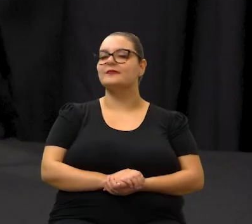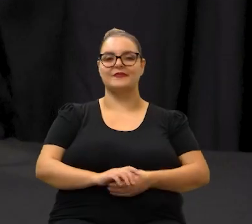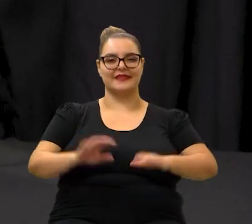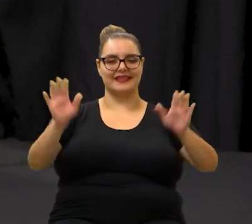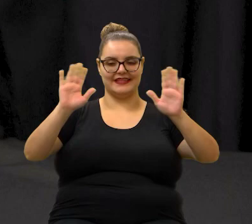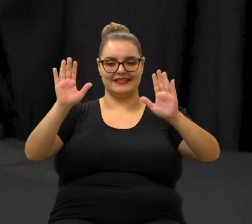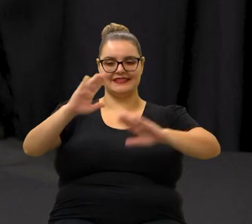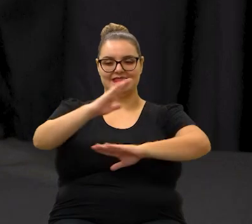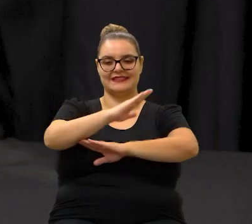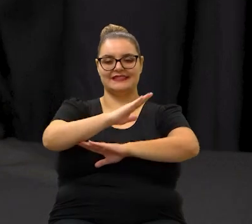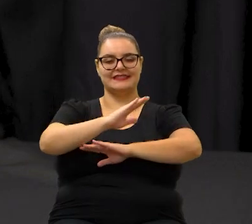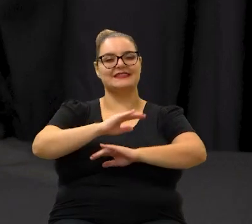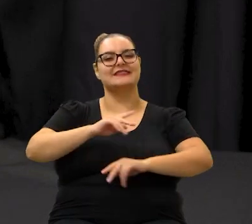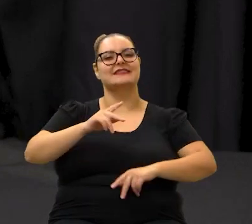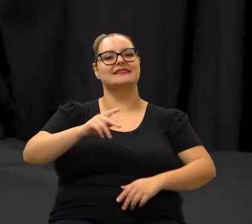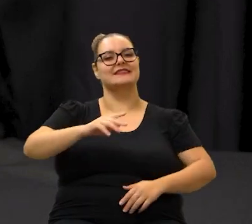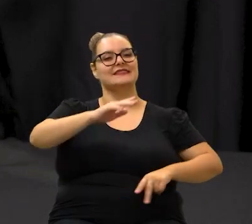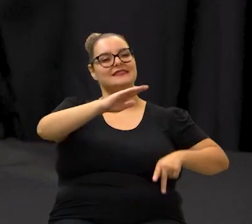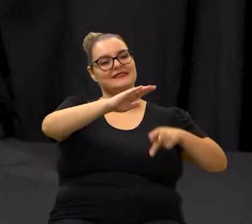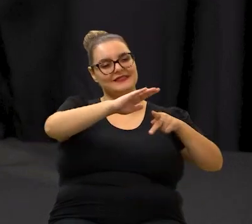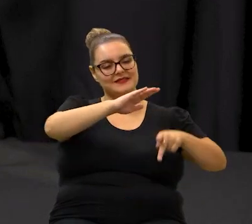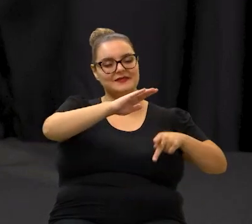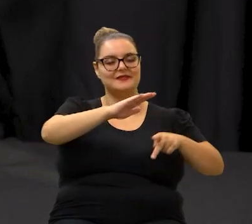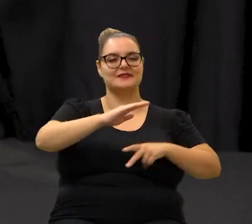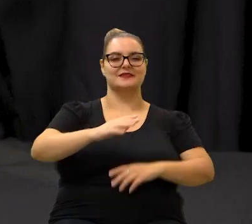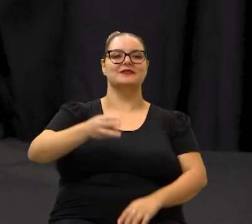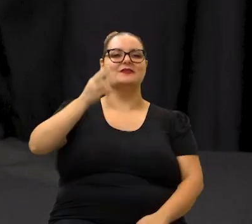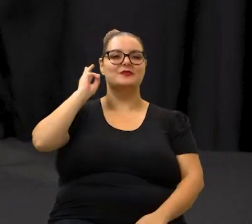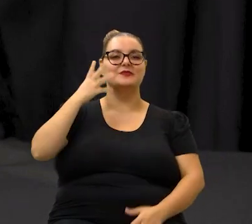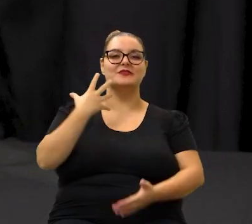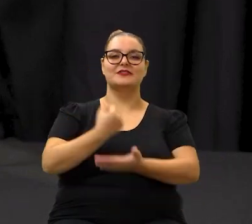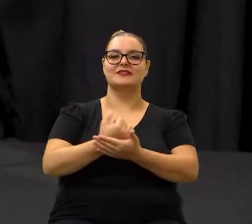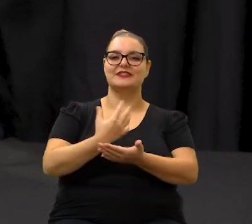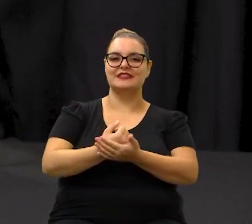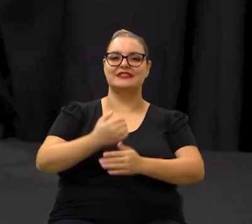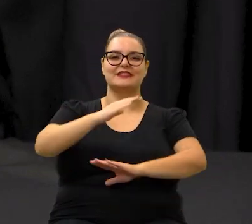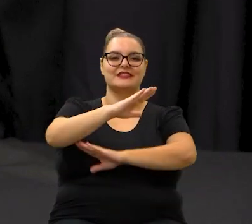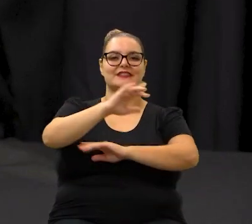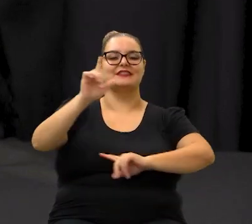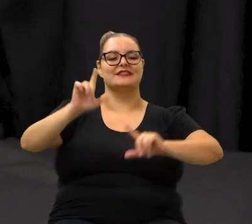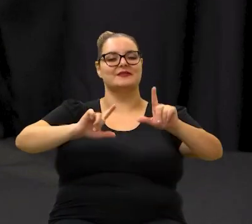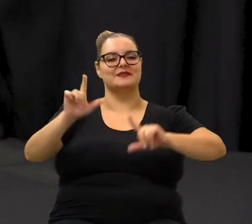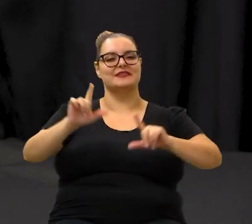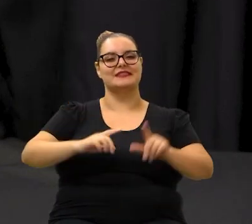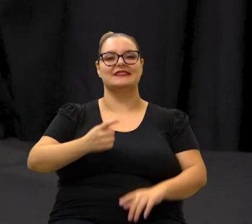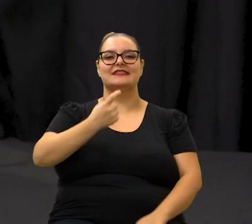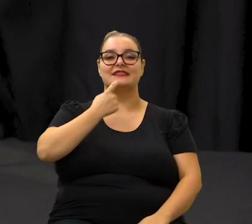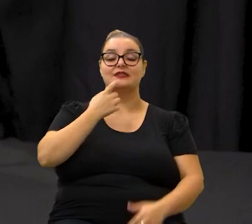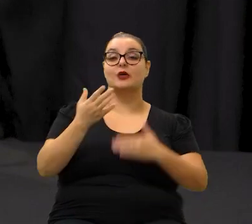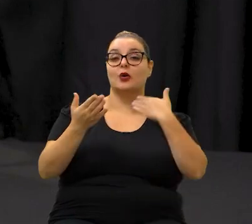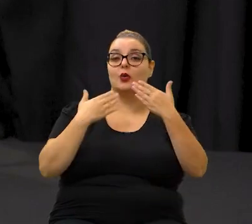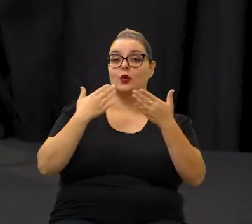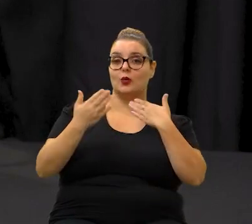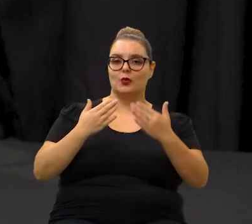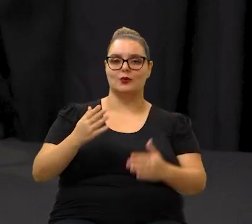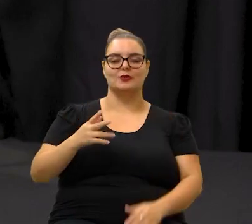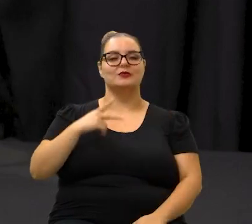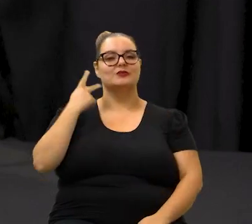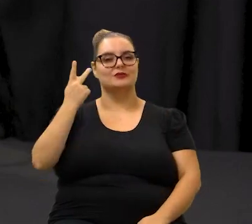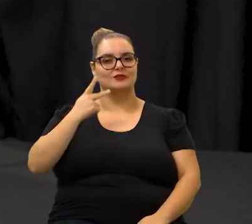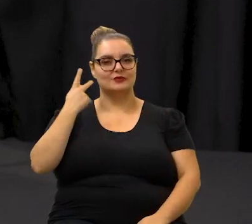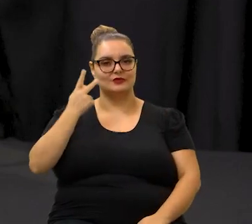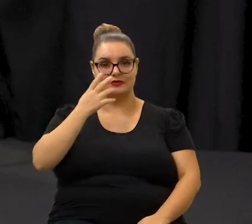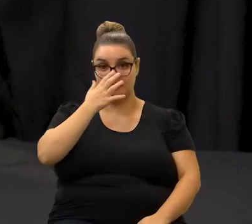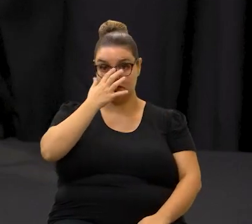Olá Mais Um na casa do Povo no ar o podcast da TV Câmara Campinas que traz aqui um bate-papo com os